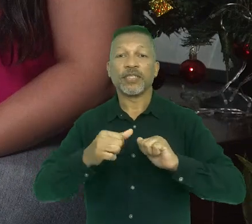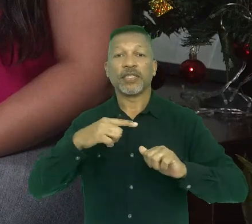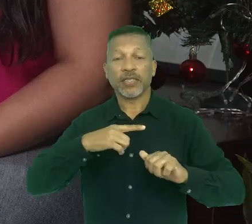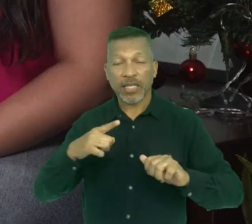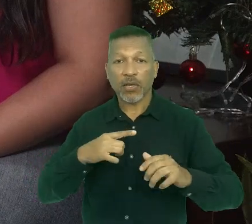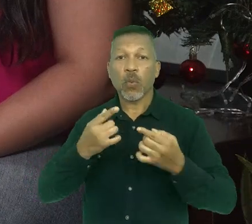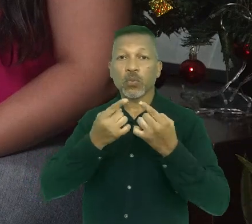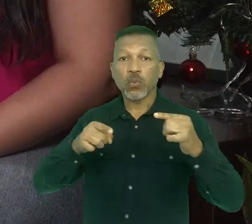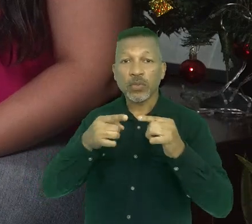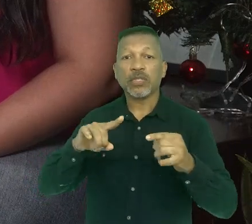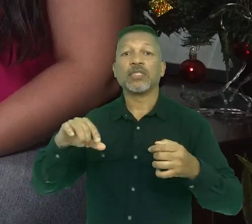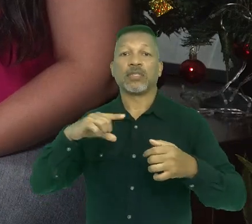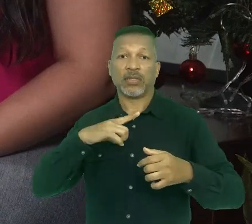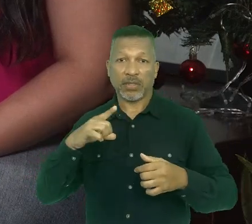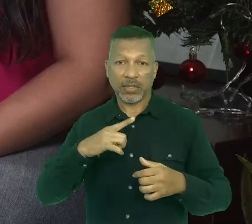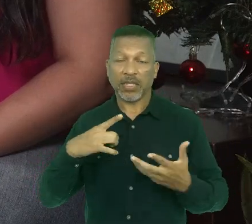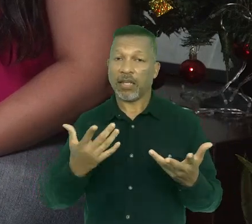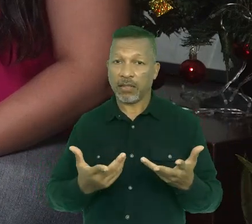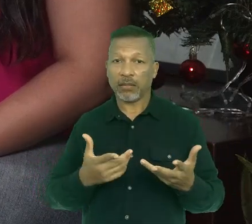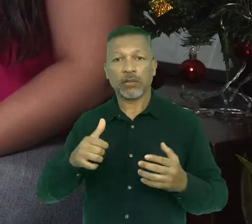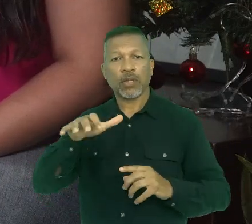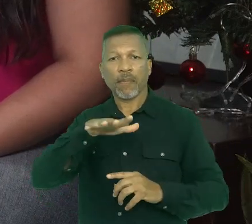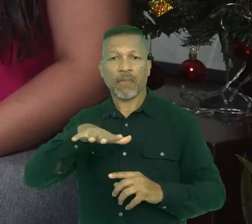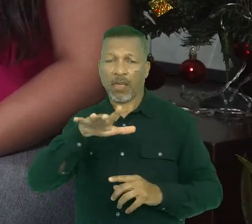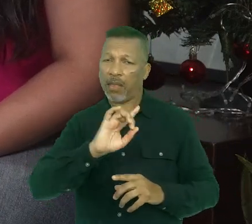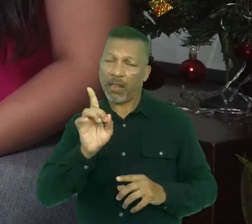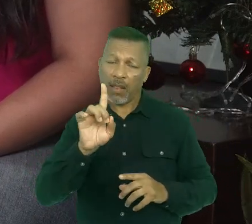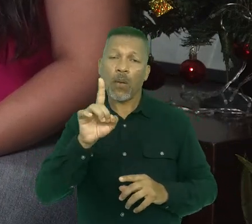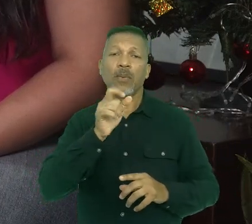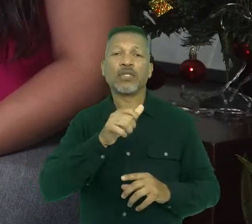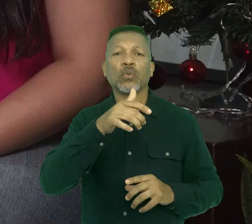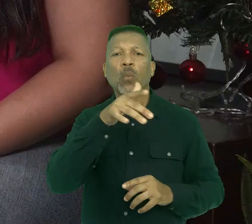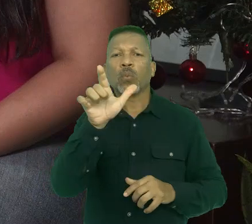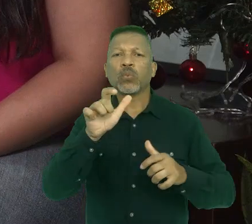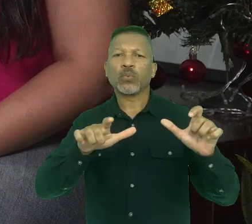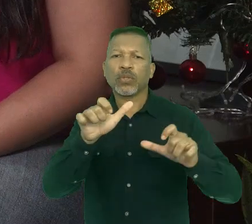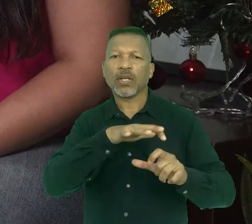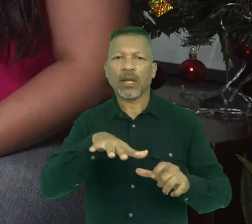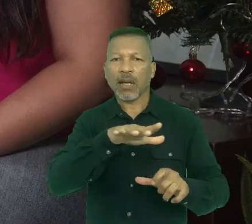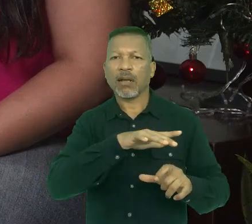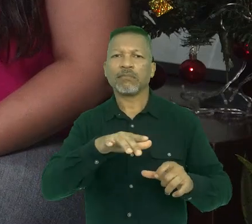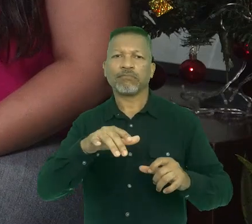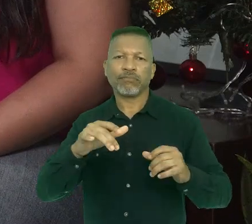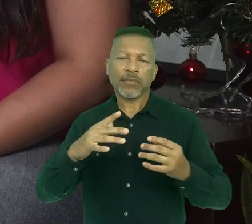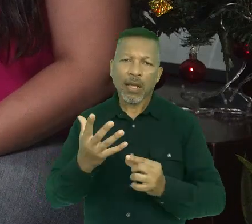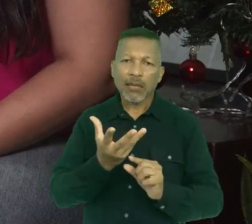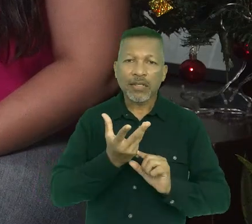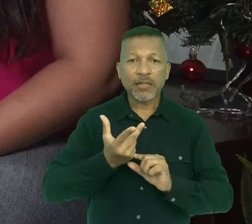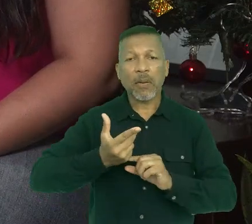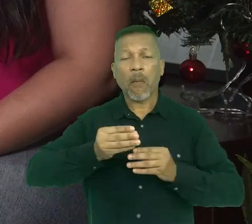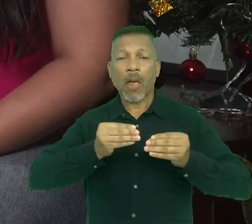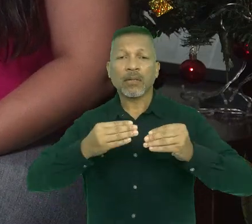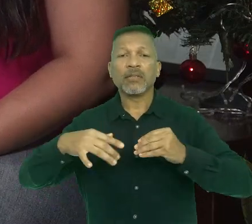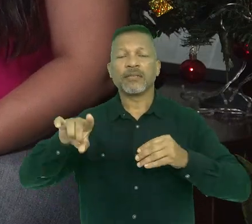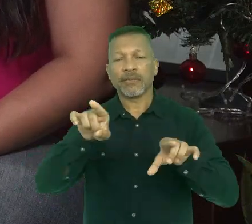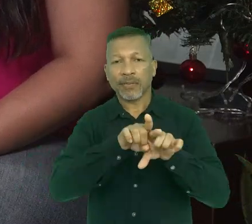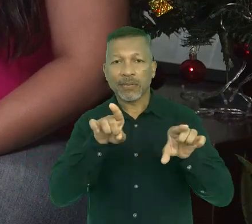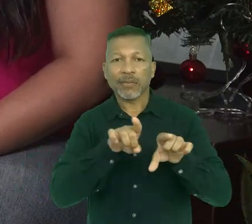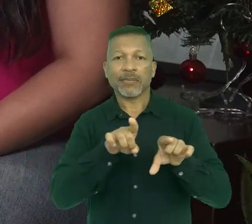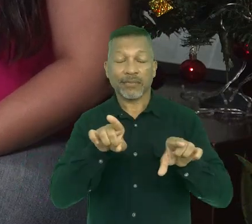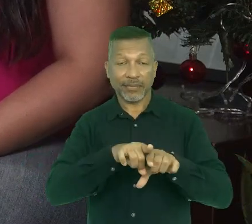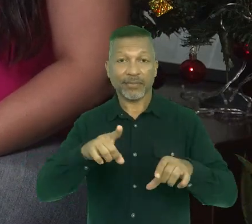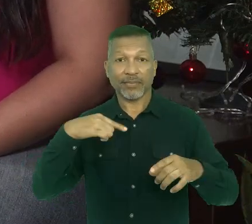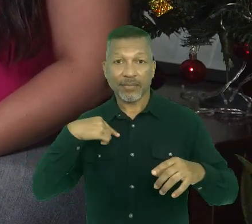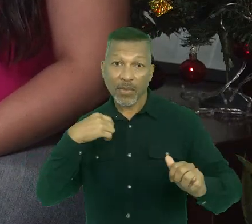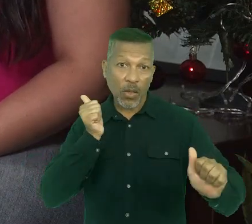os músicos que a gente tem, não só na minha área, né, quanto em todas as áreas, nas artes plásticas, né, no cenário,